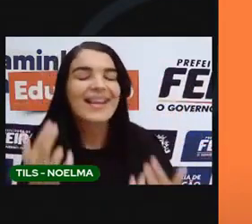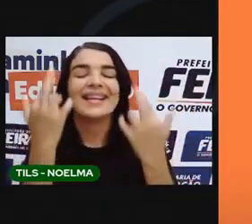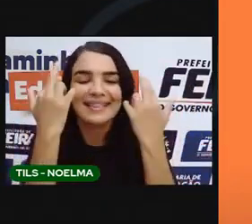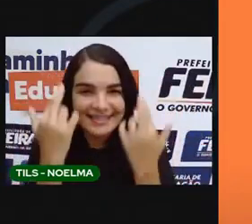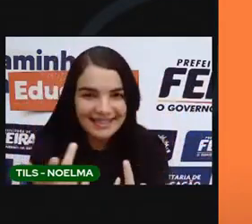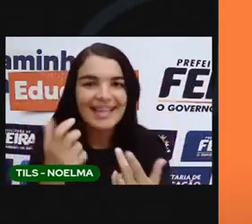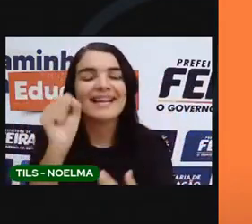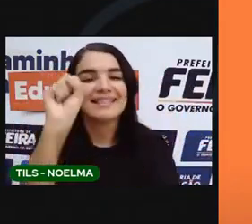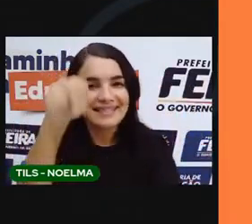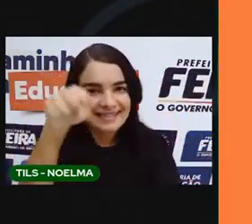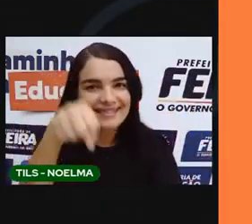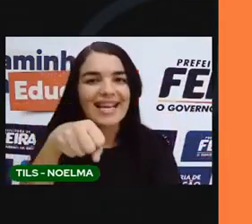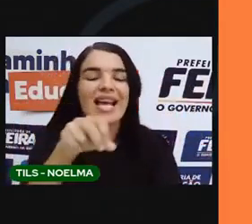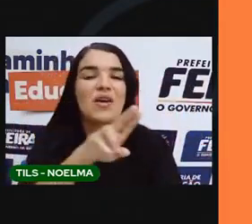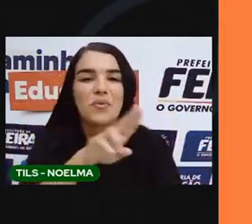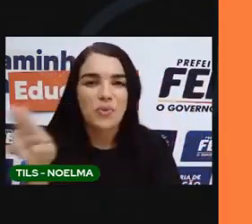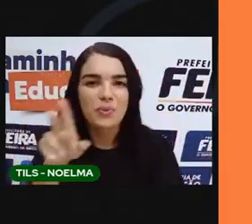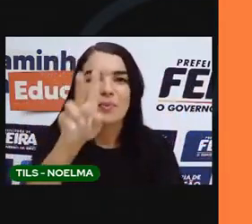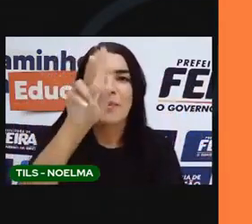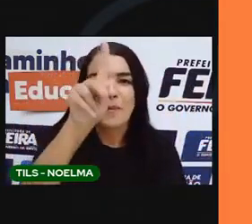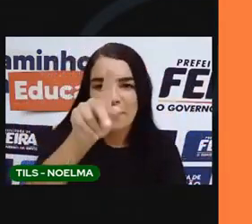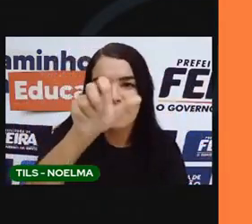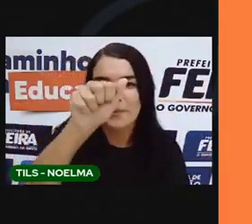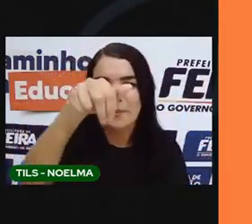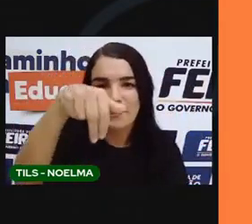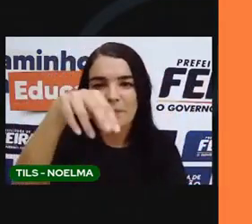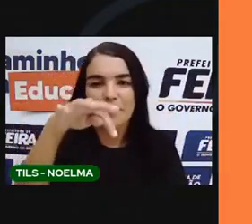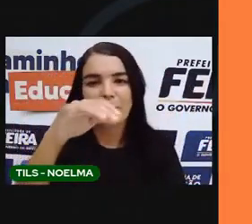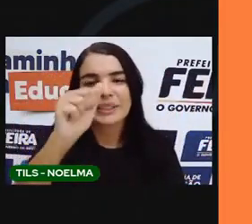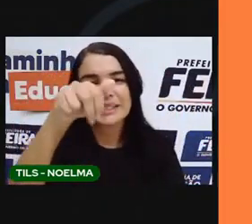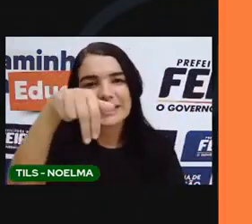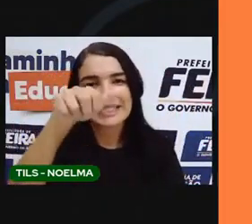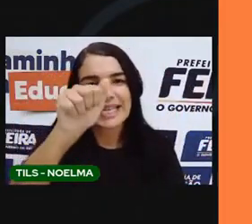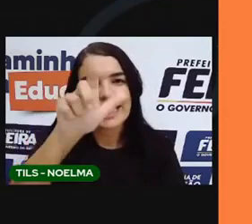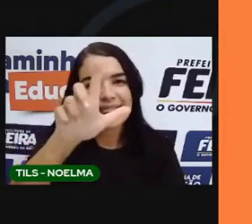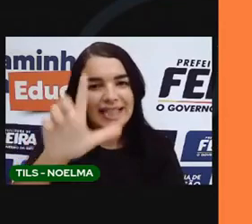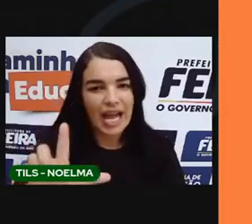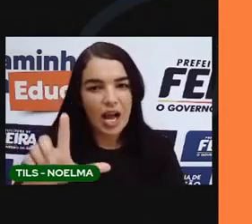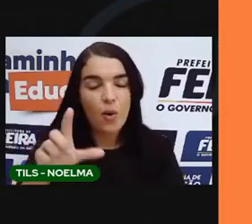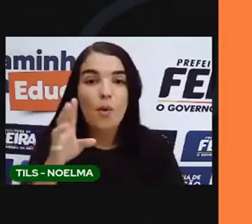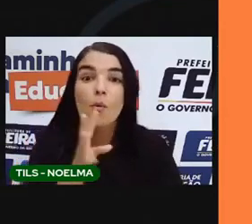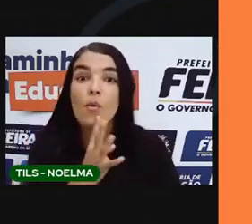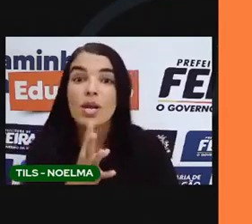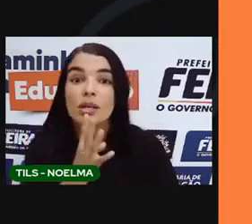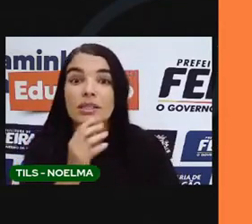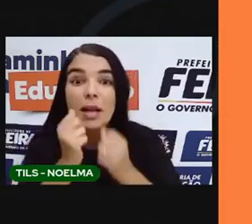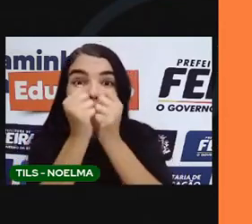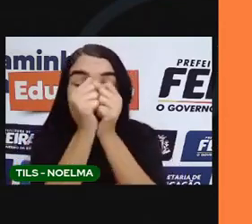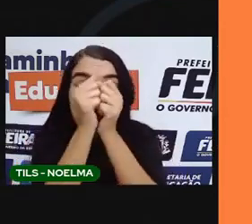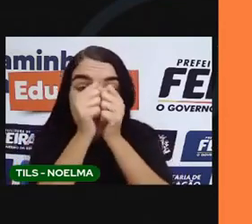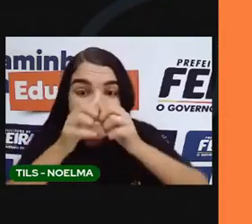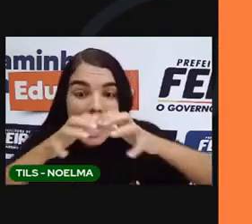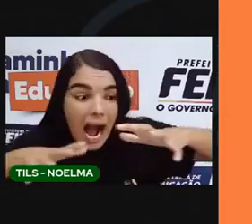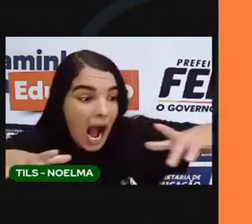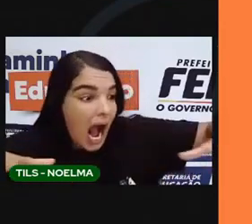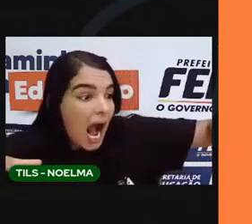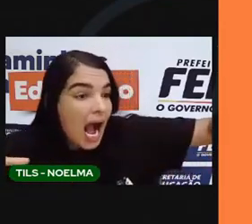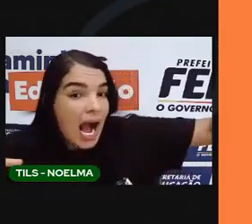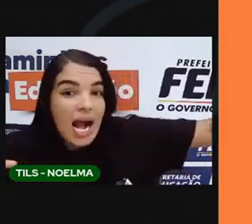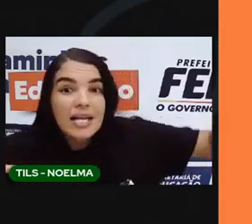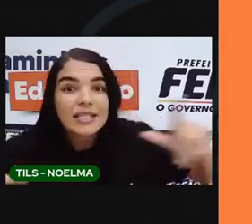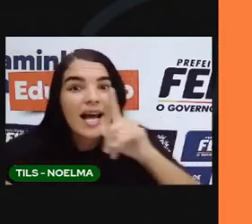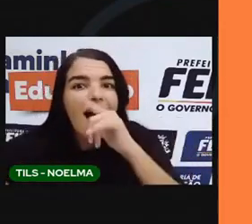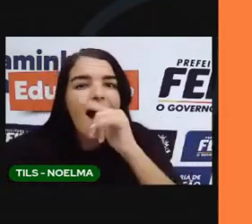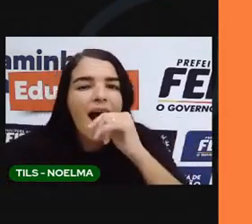bioma Pantanal é conhecido como a maior planície de inundação contínua do